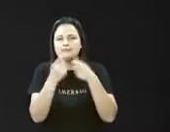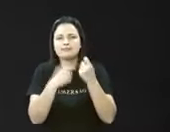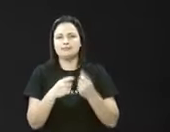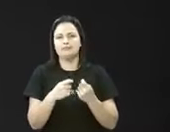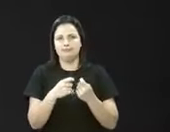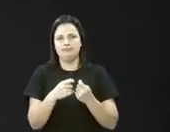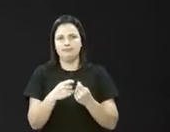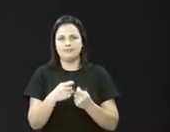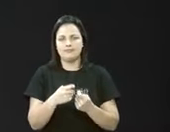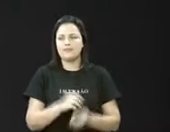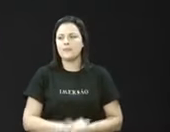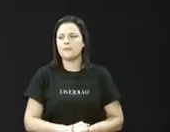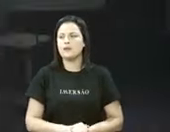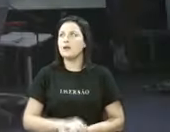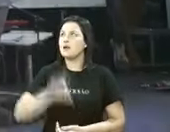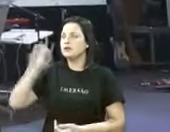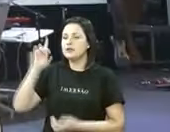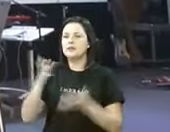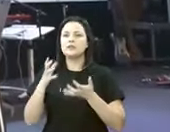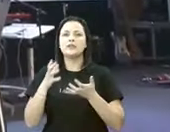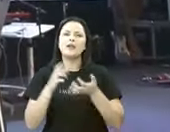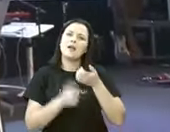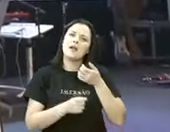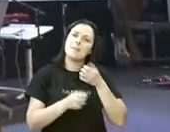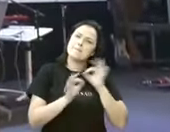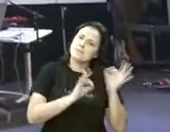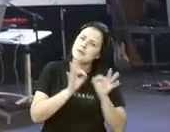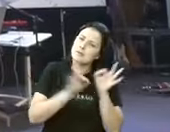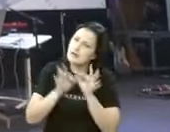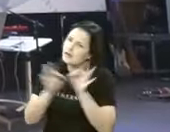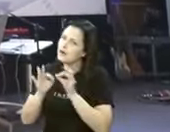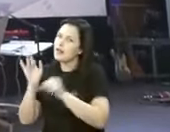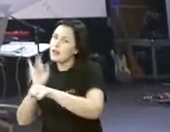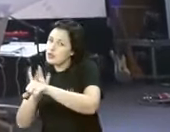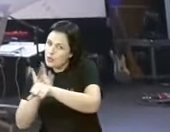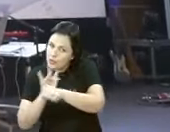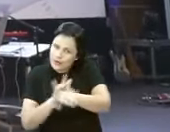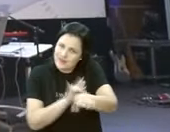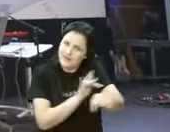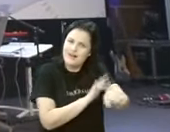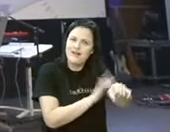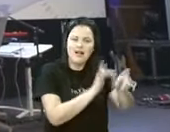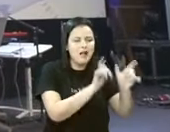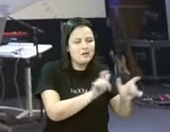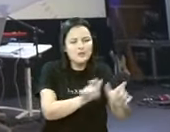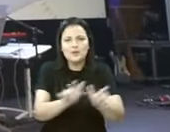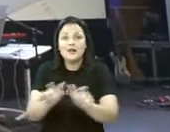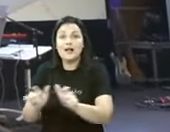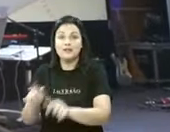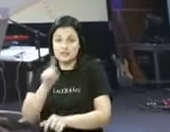a alguém: eu vou colocar tudo em ordem, aquilo que ainda não está. Eu vou tocar em você exatamente na área onde você é